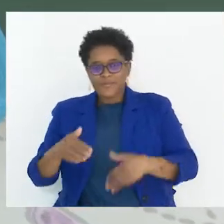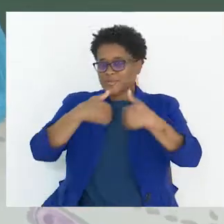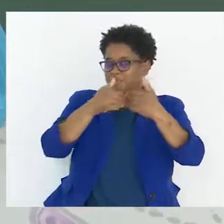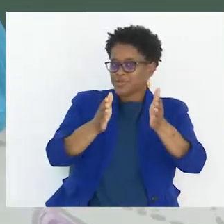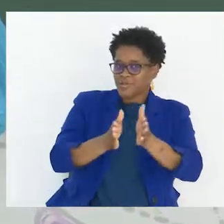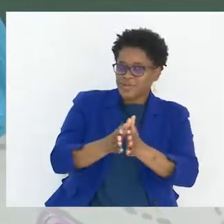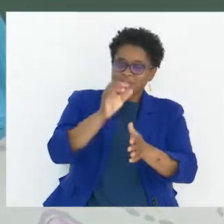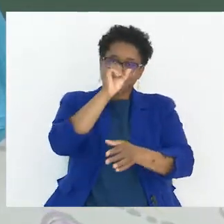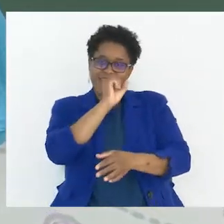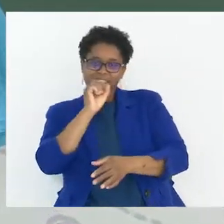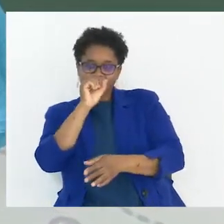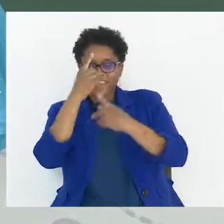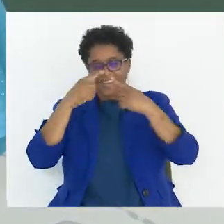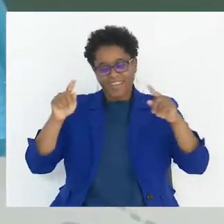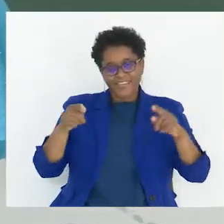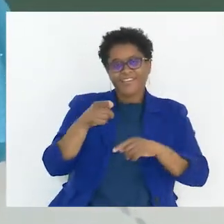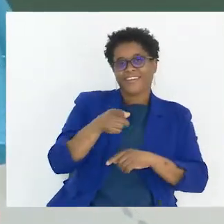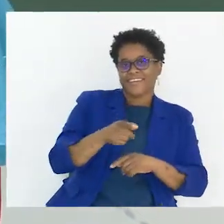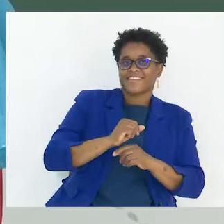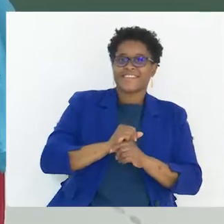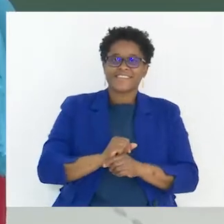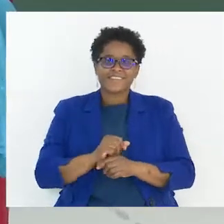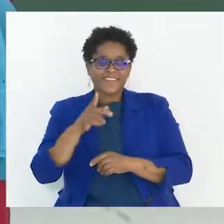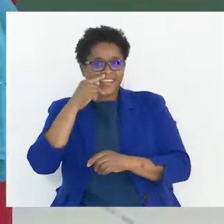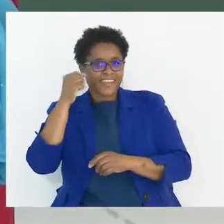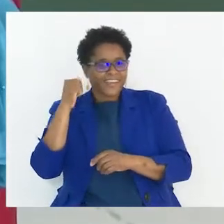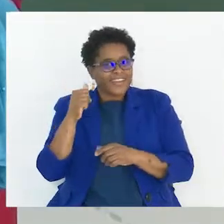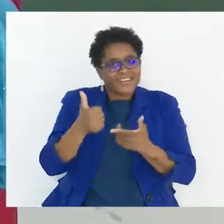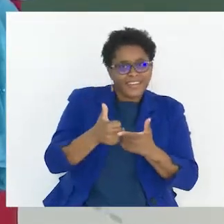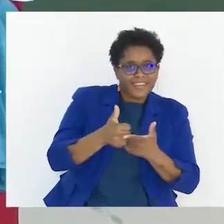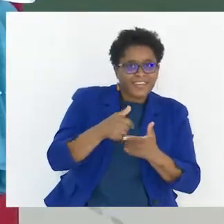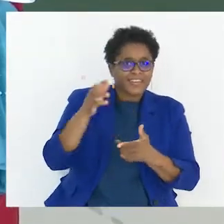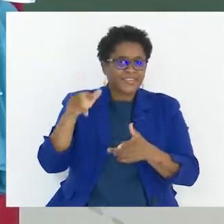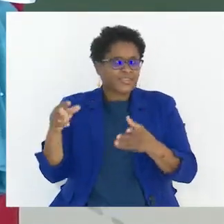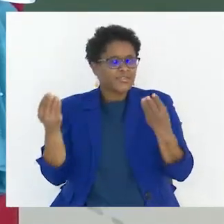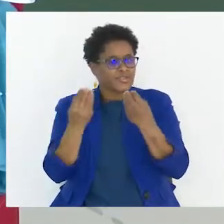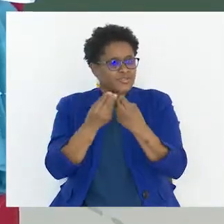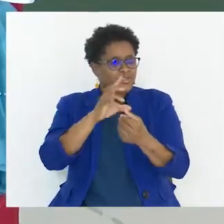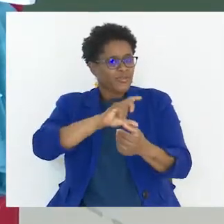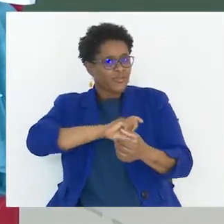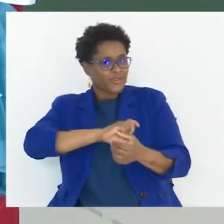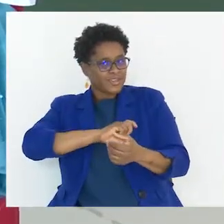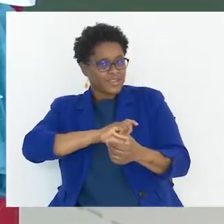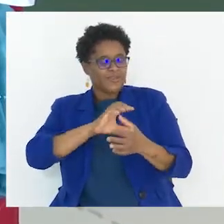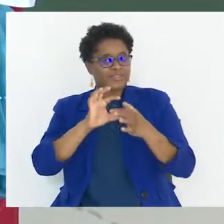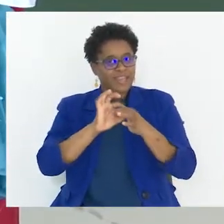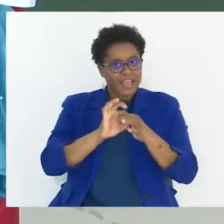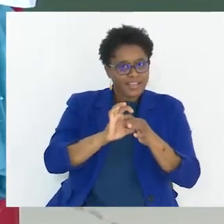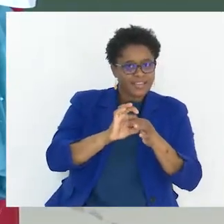Vamos todos cantar esta canção e levá-la bem junto ao